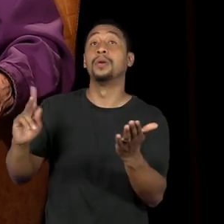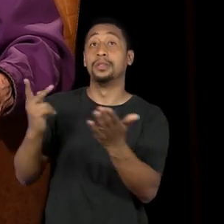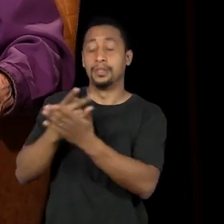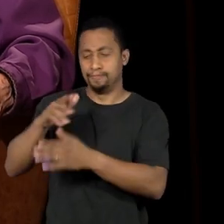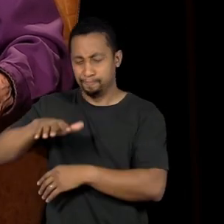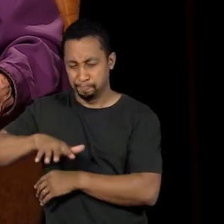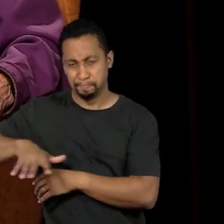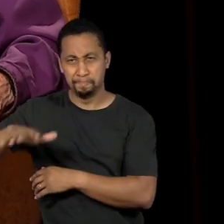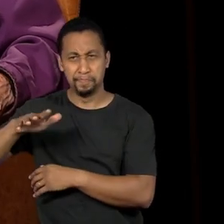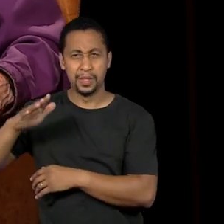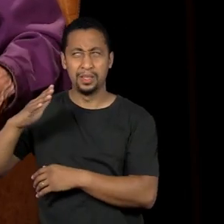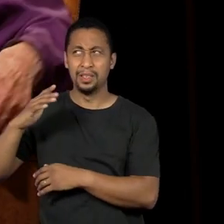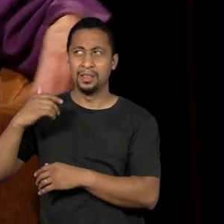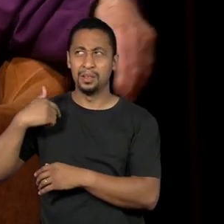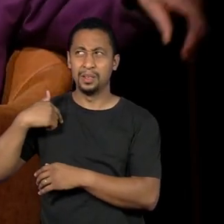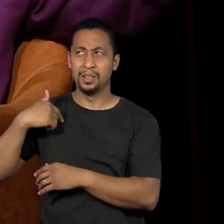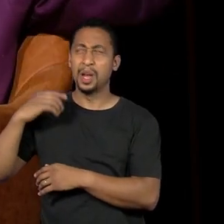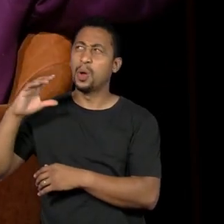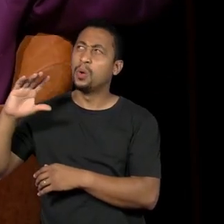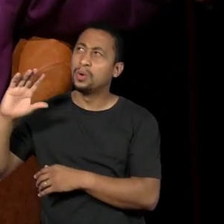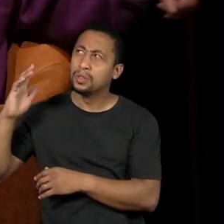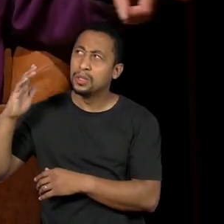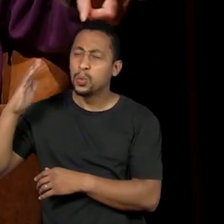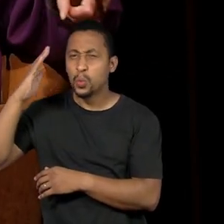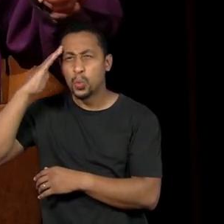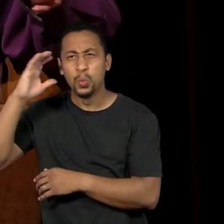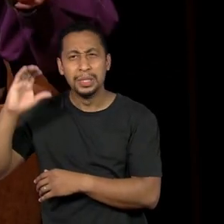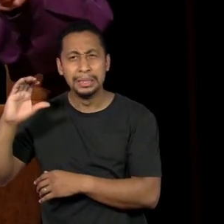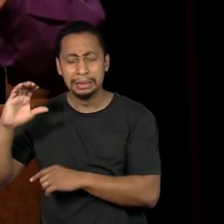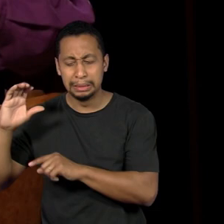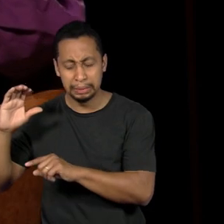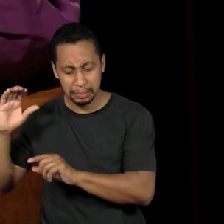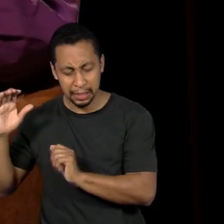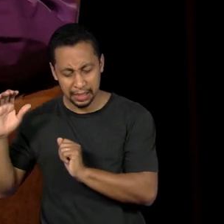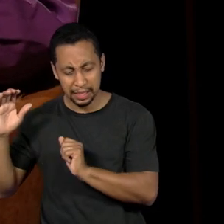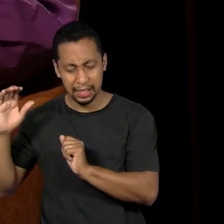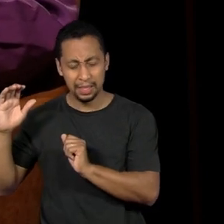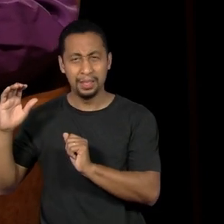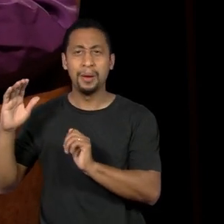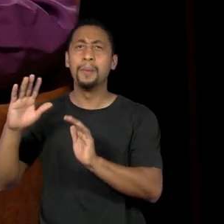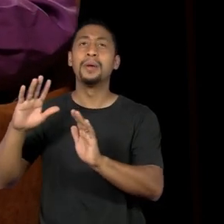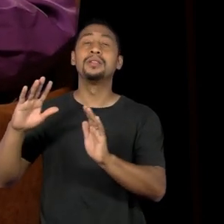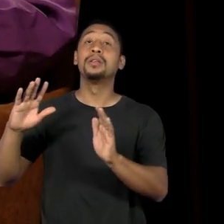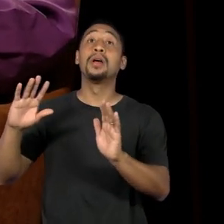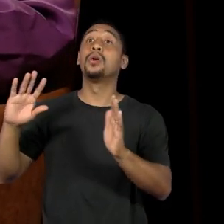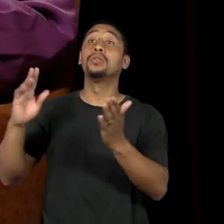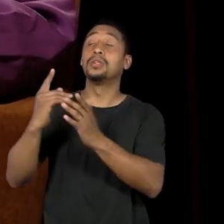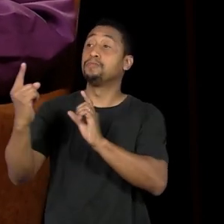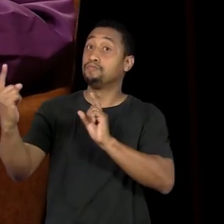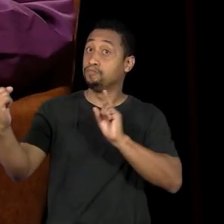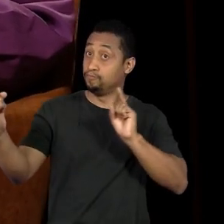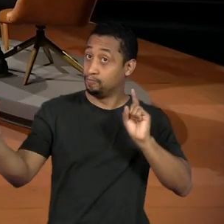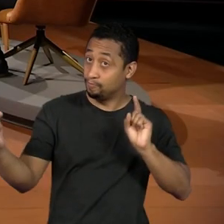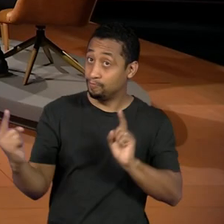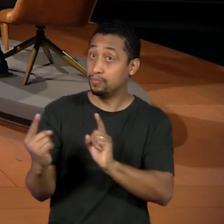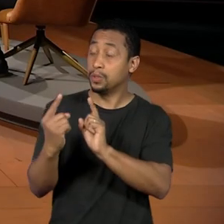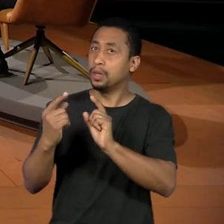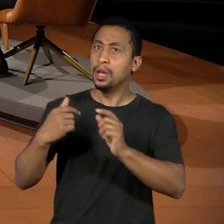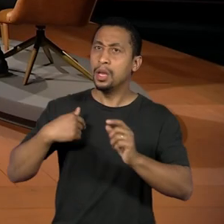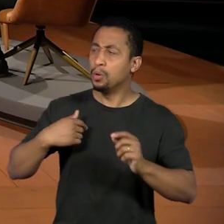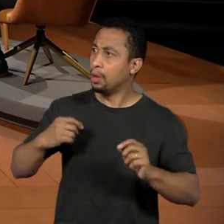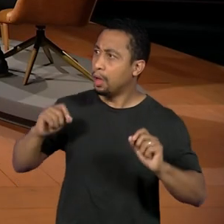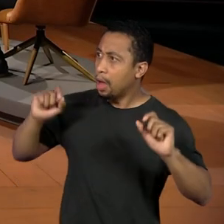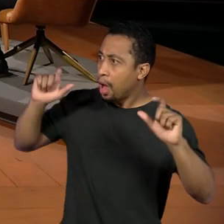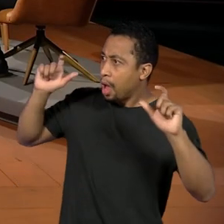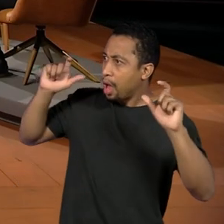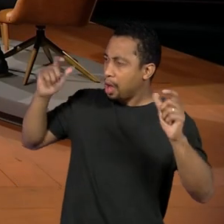Desse lado do passeio, aqui é a Ópera de Paris, a Marika vinha de lá e eu disse, Marika! E foi igual desenho animado, fiz